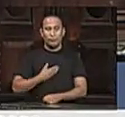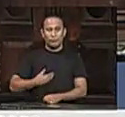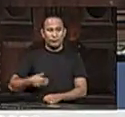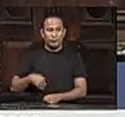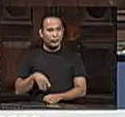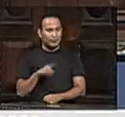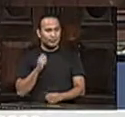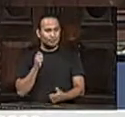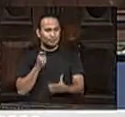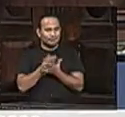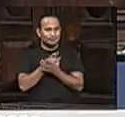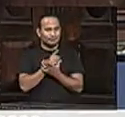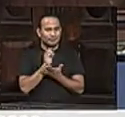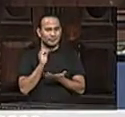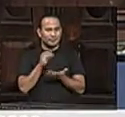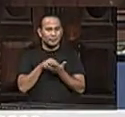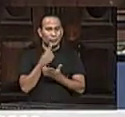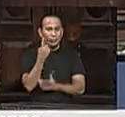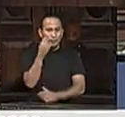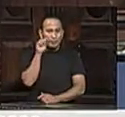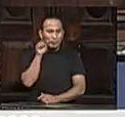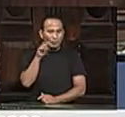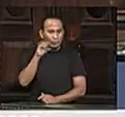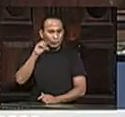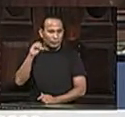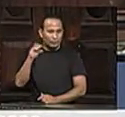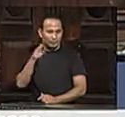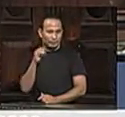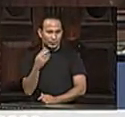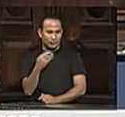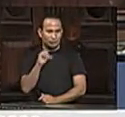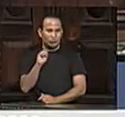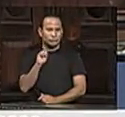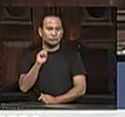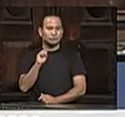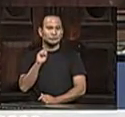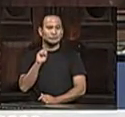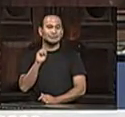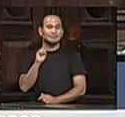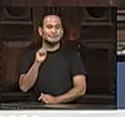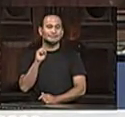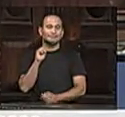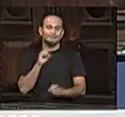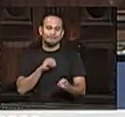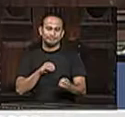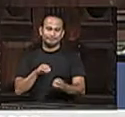aplicar 1,9 bilhões da educação. Ou seja,